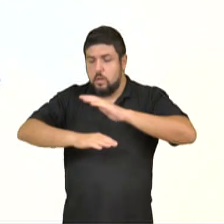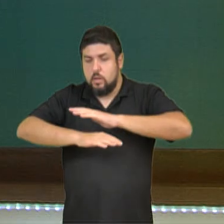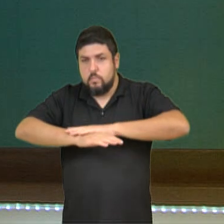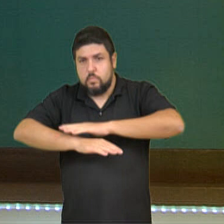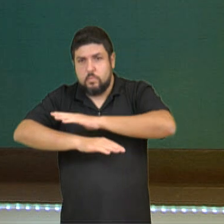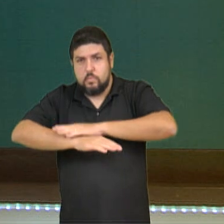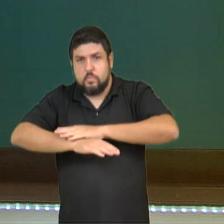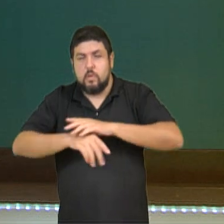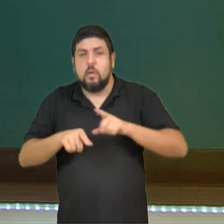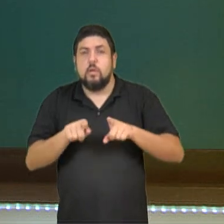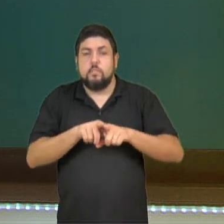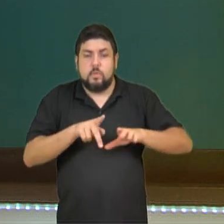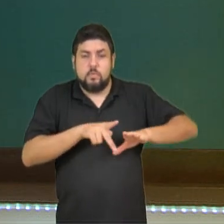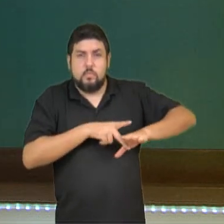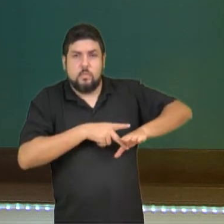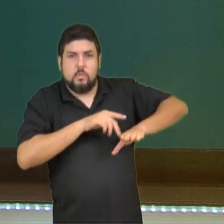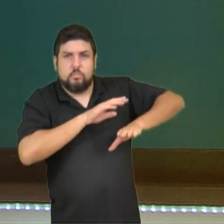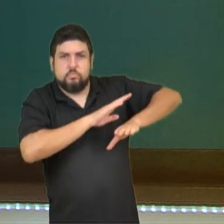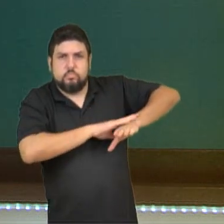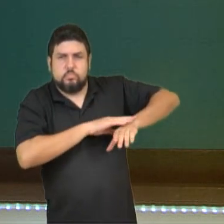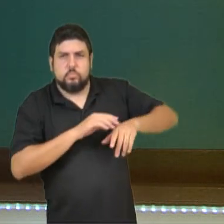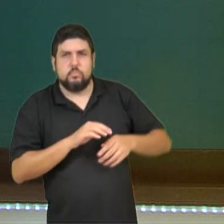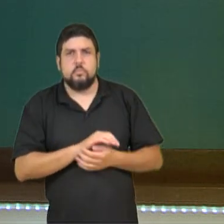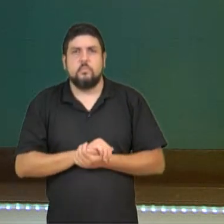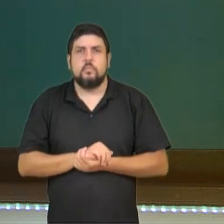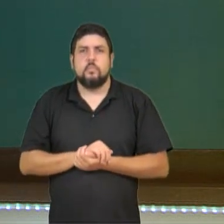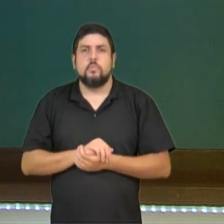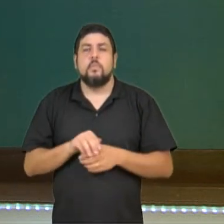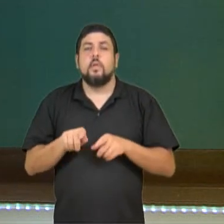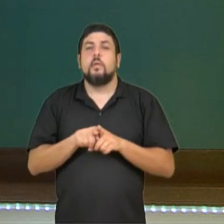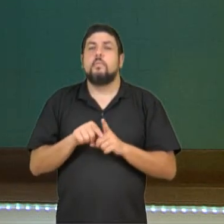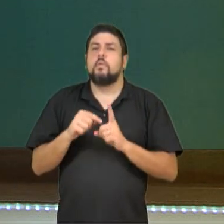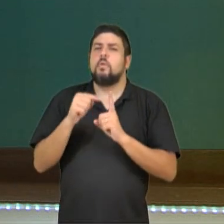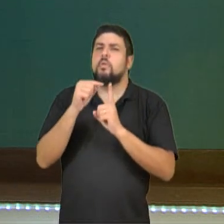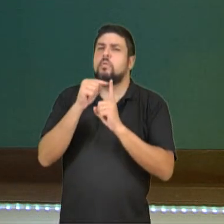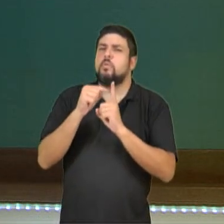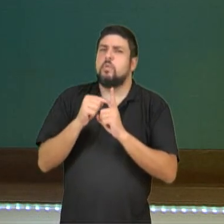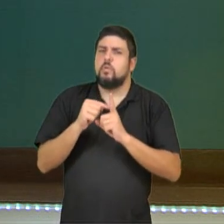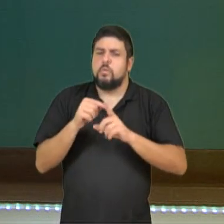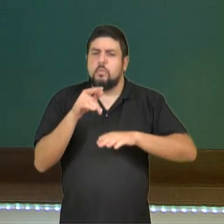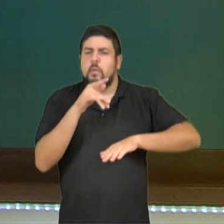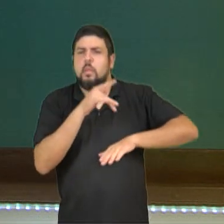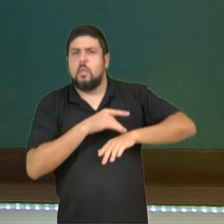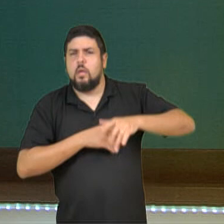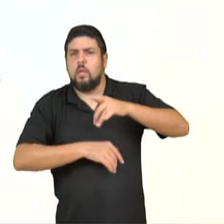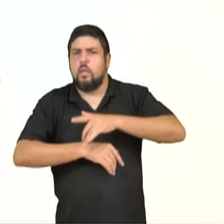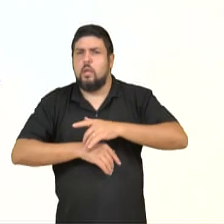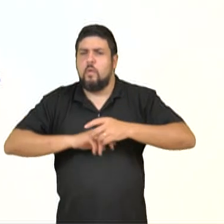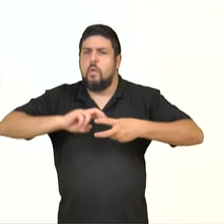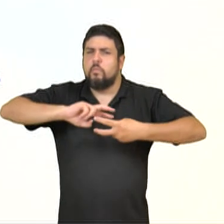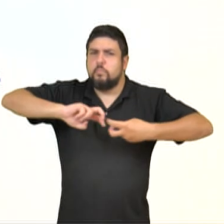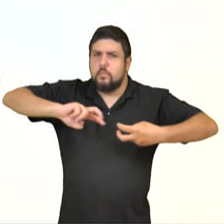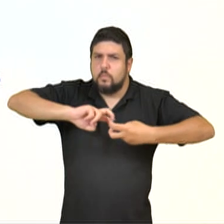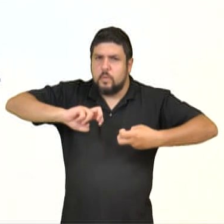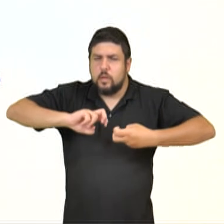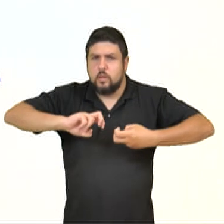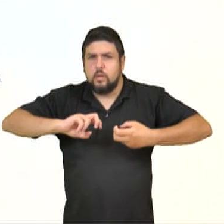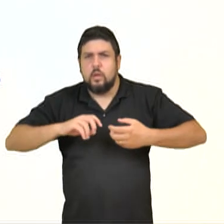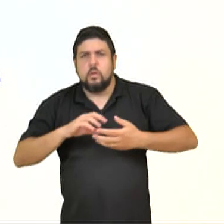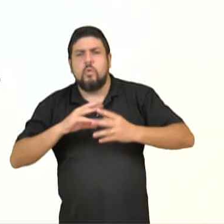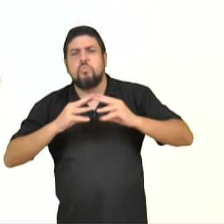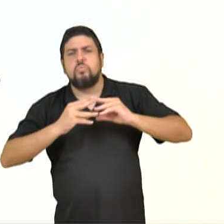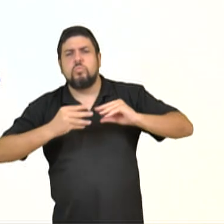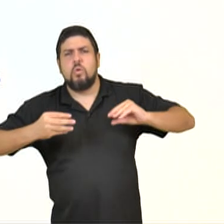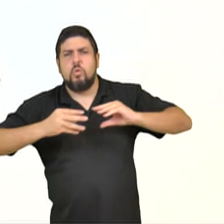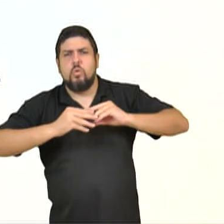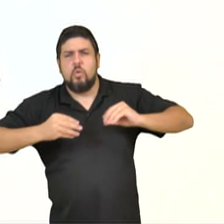então são essas partes que machucam mais. E os tipos do machucado, das lesões, é muscular, tendão, ligamento e contusões durante